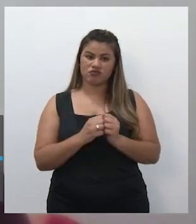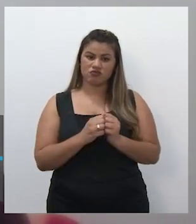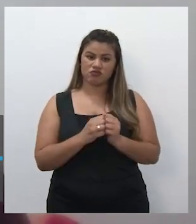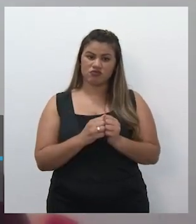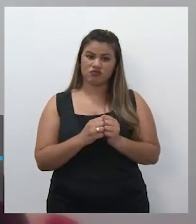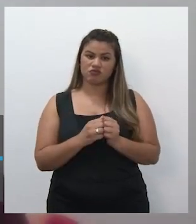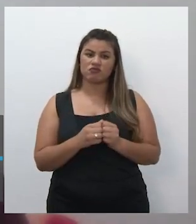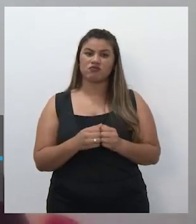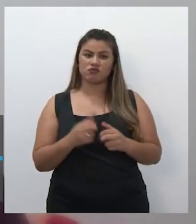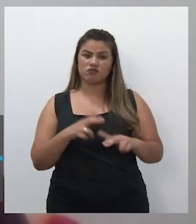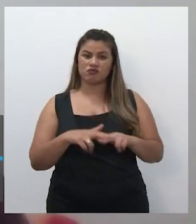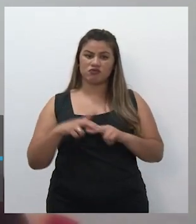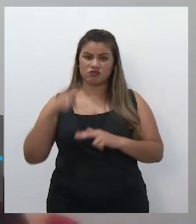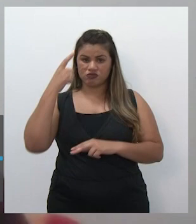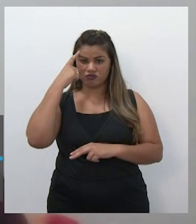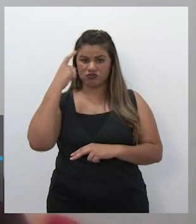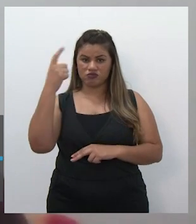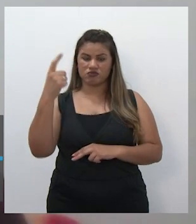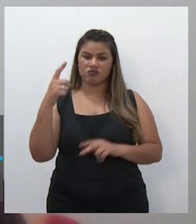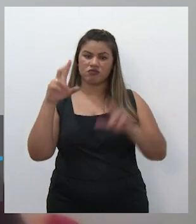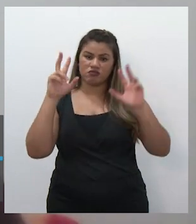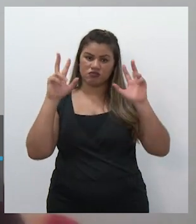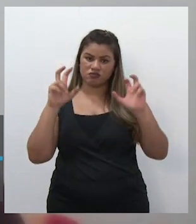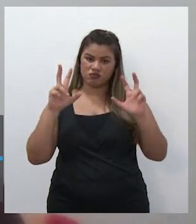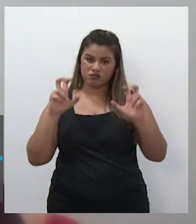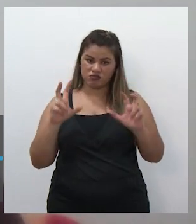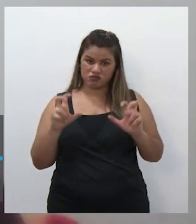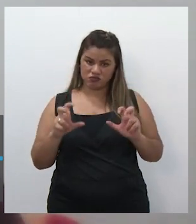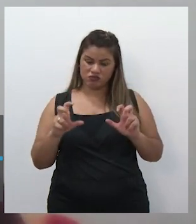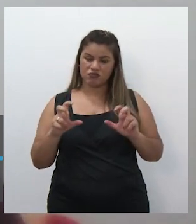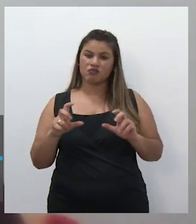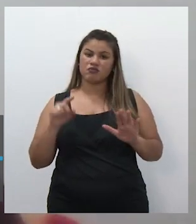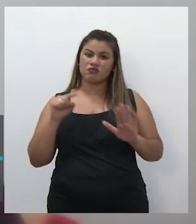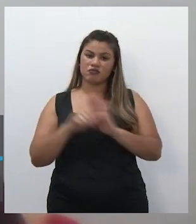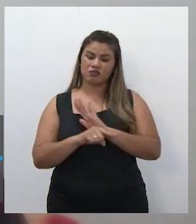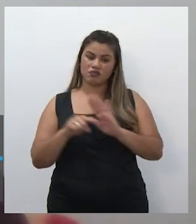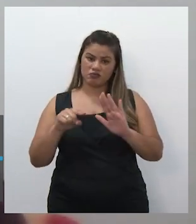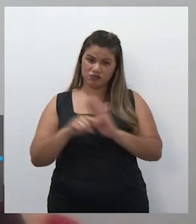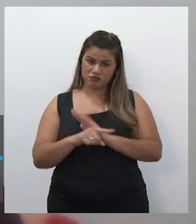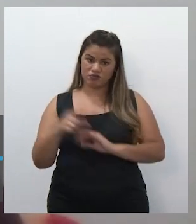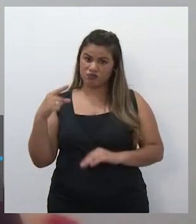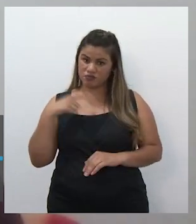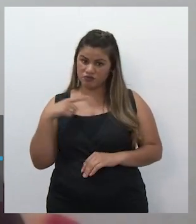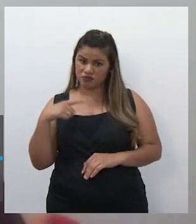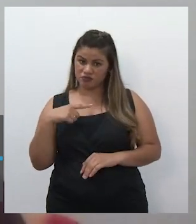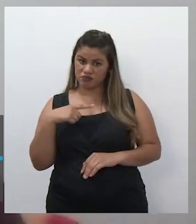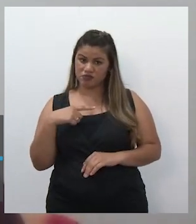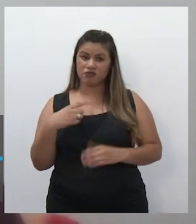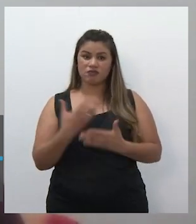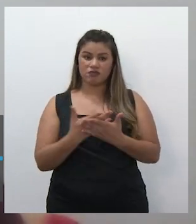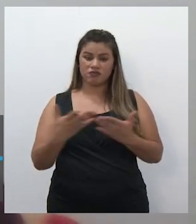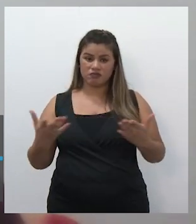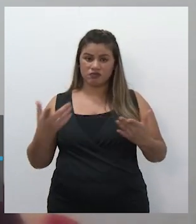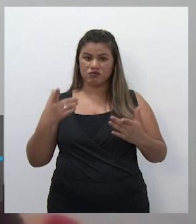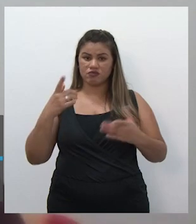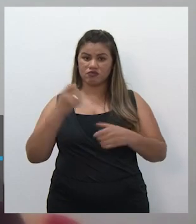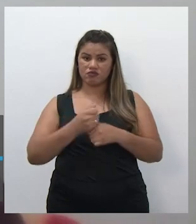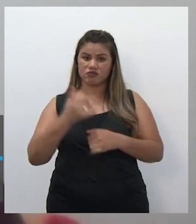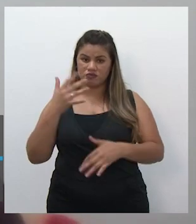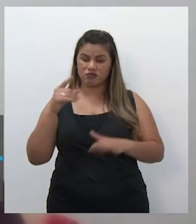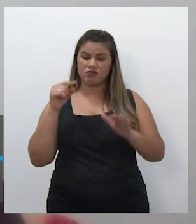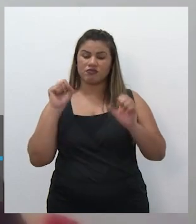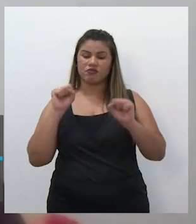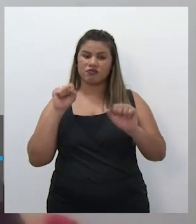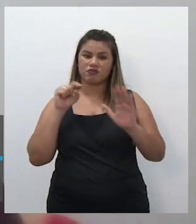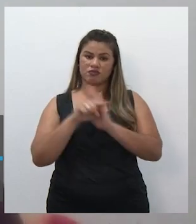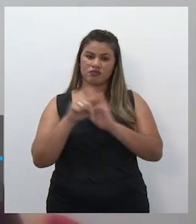por isso a nossa ideia de trabalhar por tema e por uma questão norteadora, tá? Então, coloque no chat outras dúvidas. Eu sei que é muita informação para